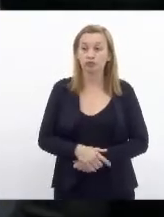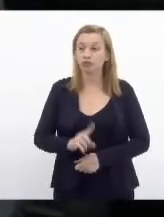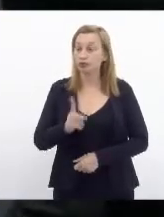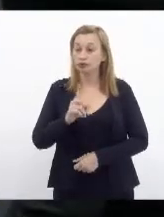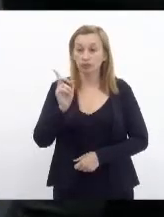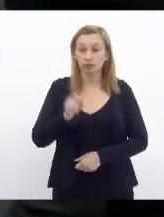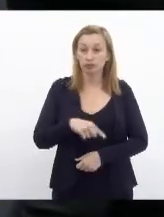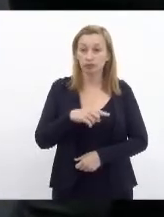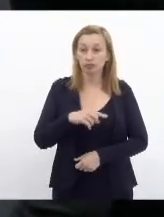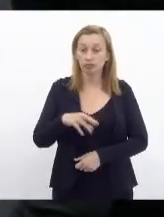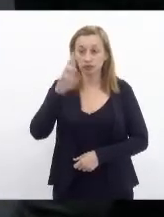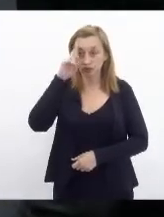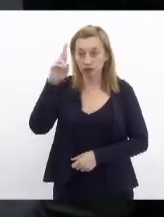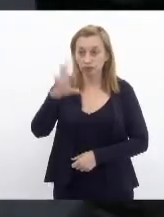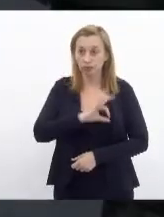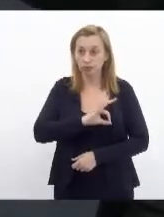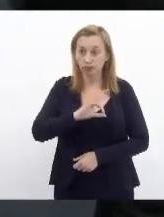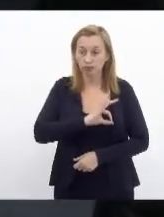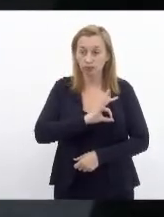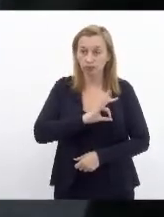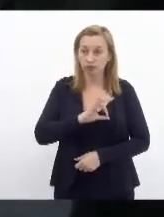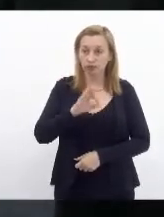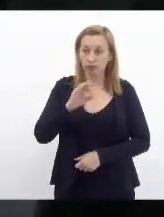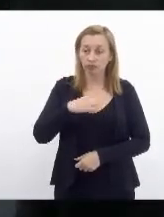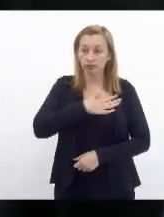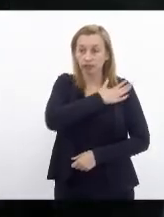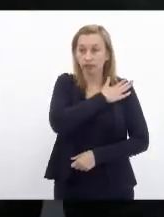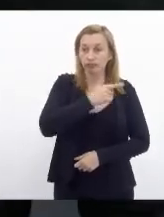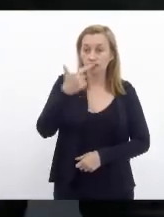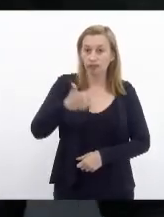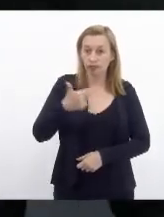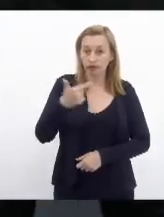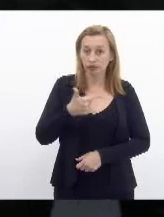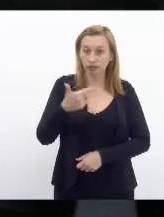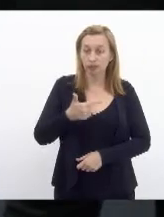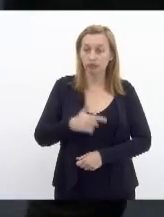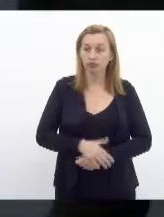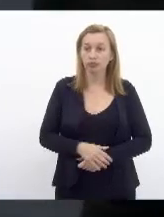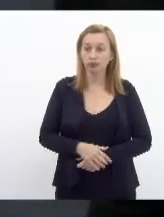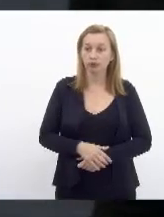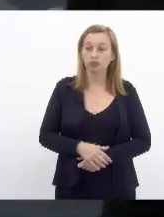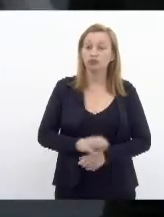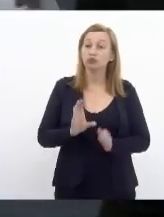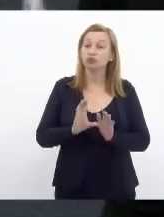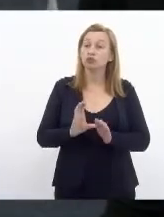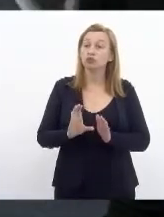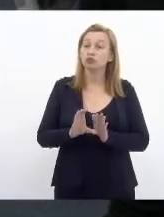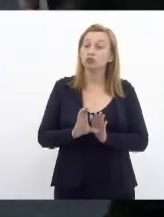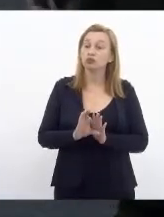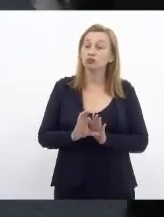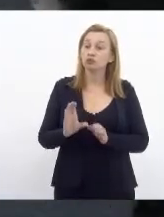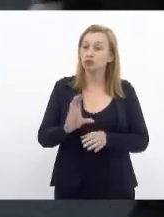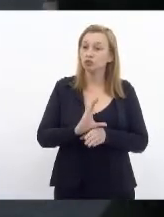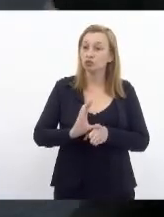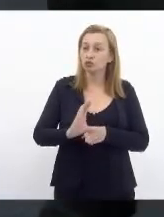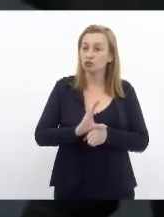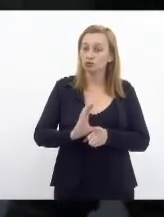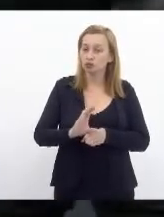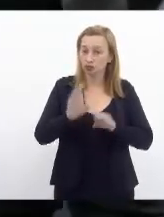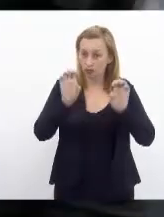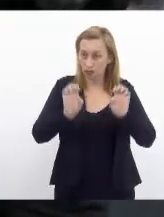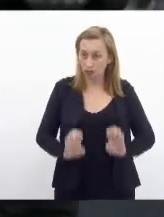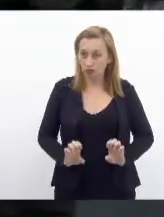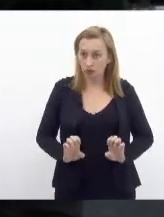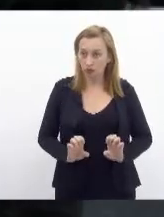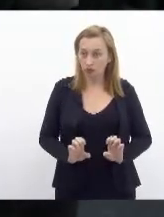não o comandante da Polícia Militar. E o segundo é que o conselho disciplinar, que muitas